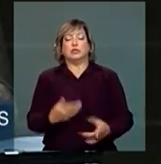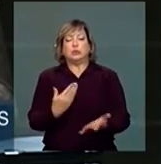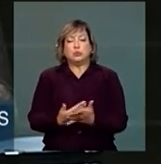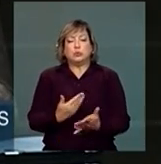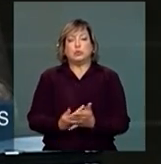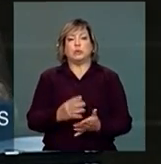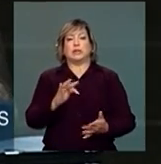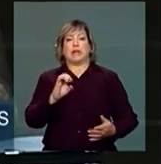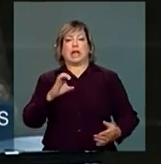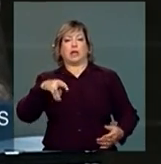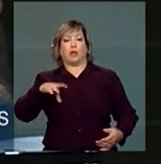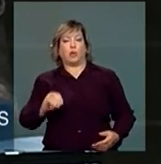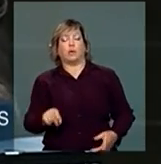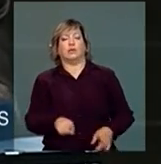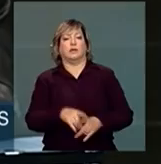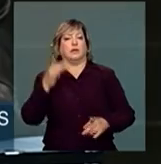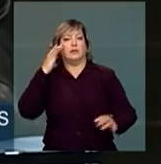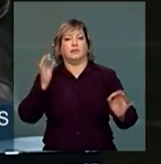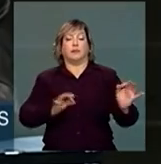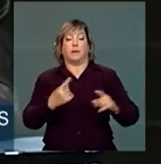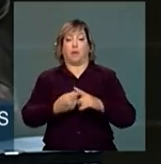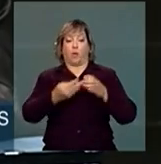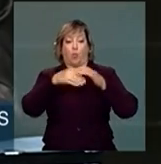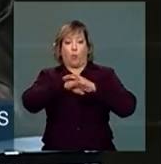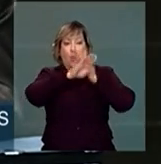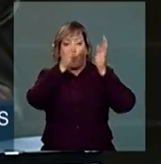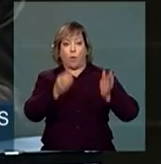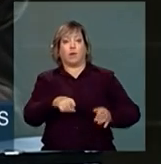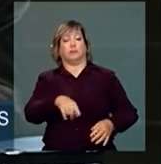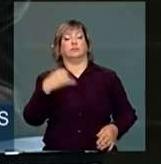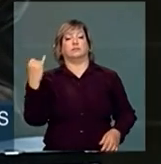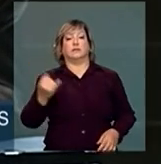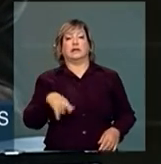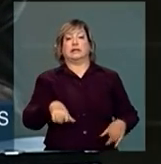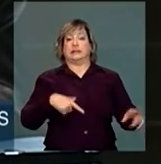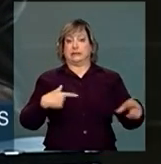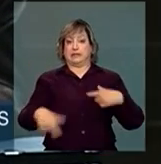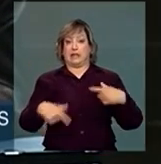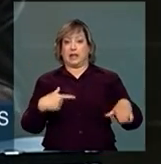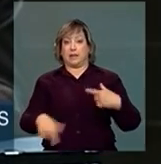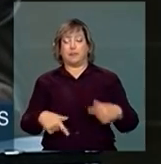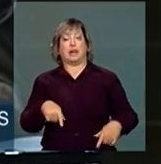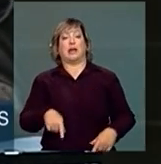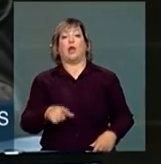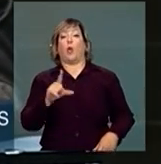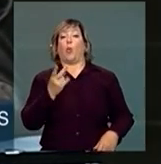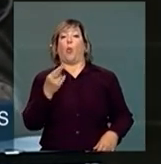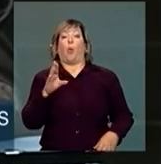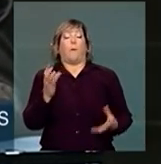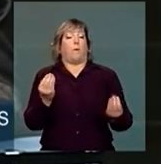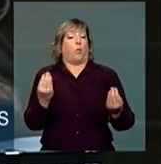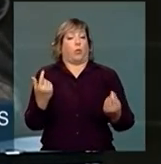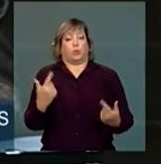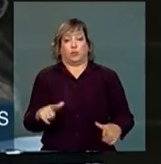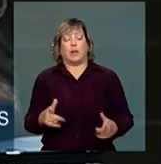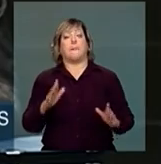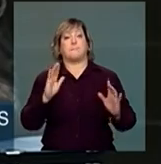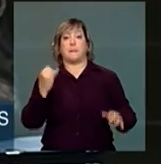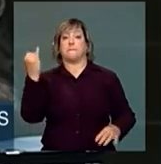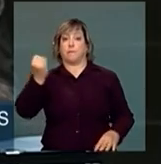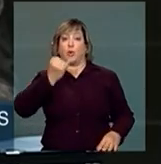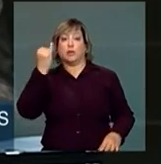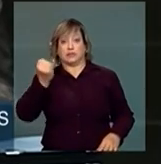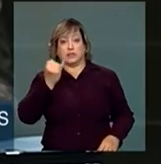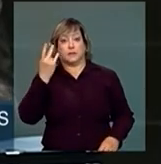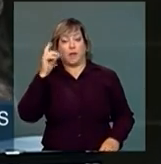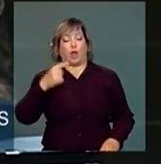dentro de uma capacidade de pagamento, porque a armazenagem, todos nós sabemos que é uma atividade que não é tão lucrativa, mas que é importante no contexto econômico do nosso